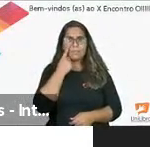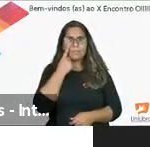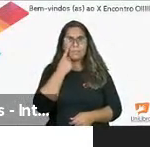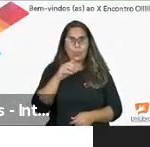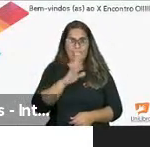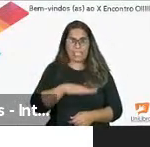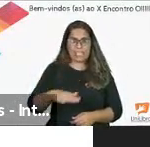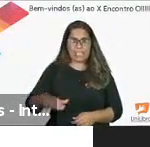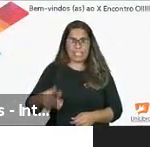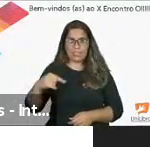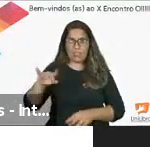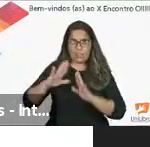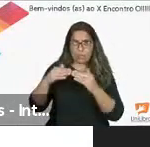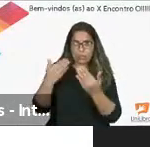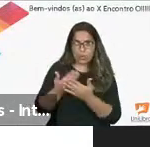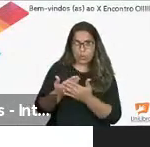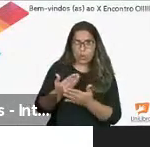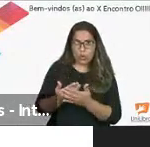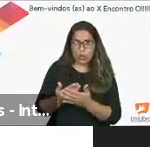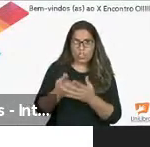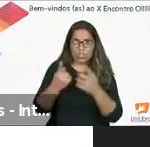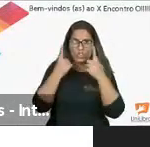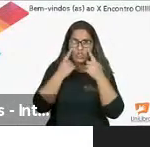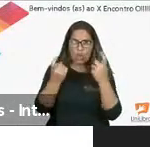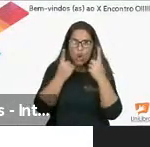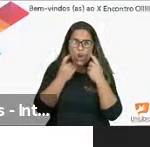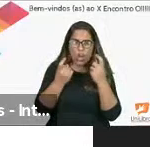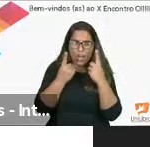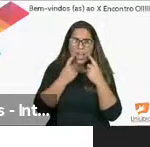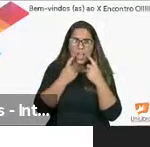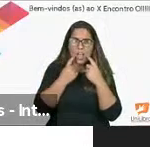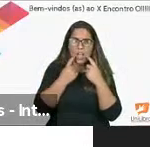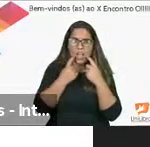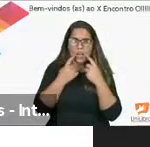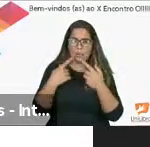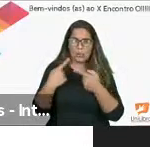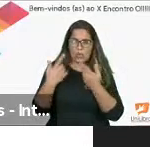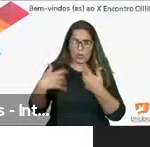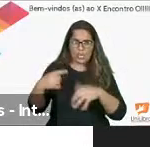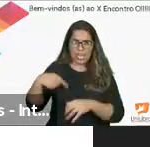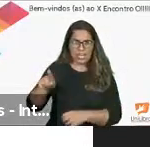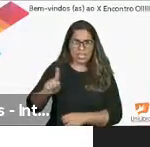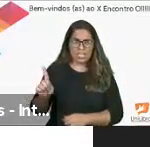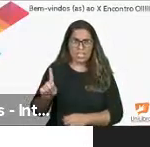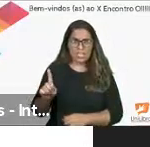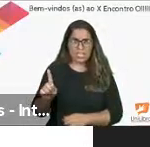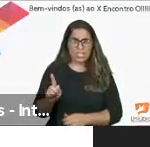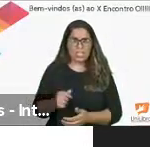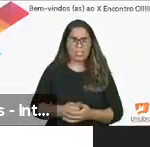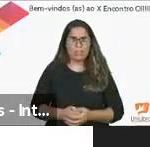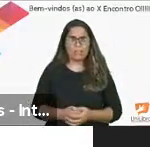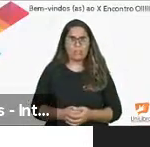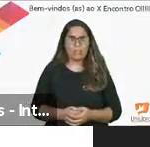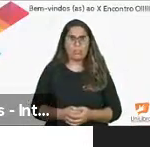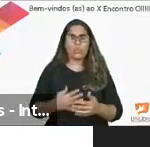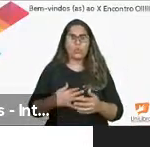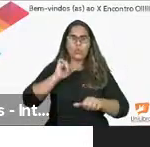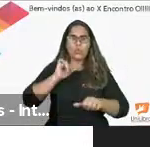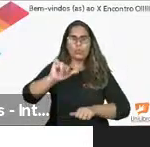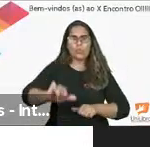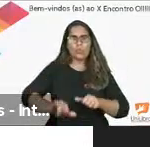criança está indo para a escola e chora, e que não quer ir, tudo muda